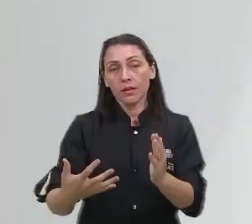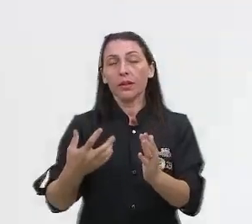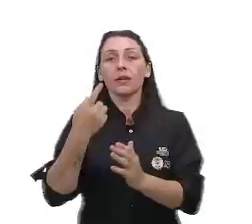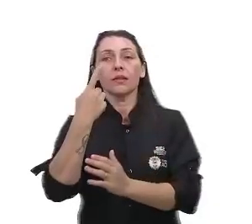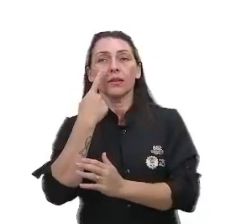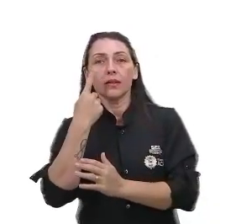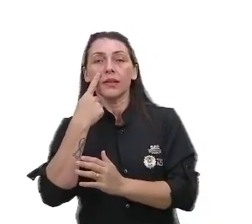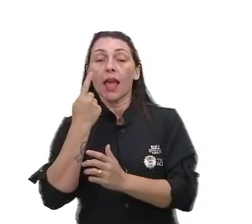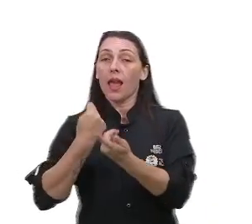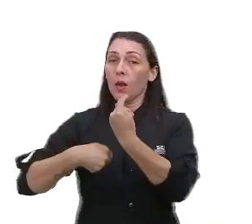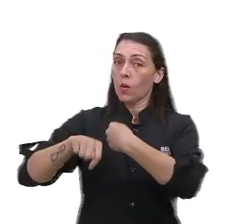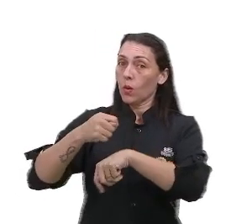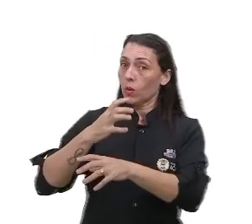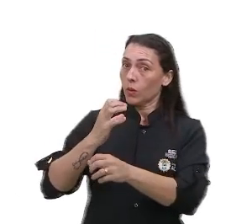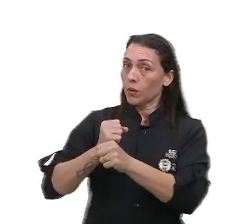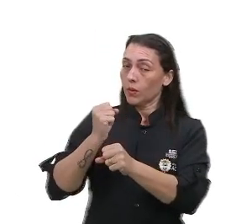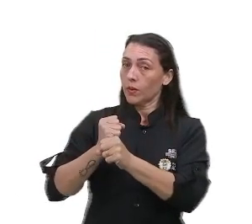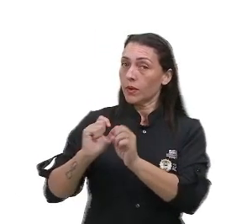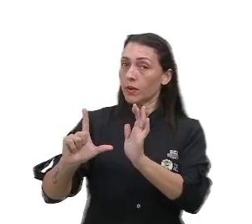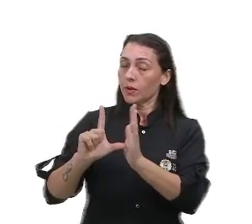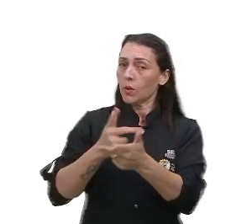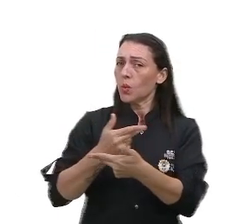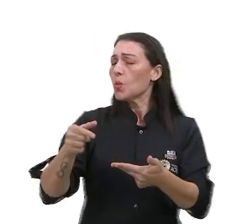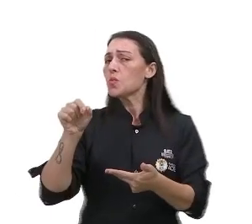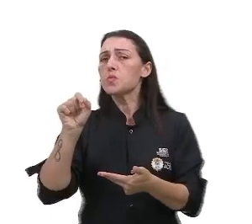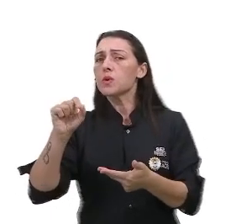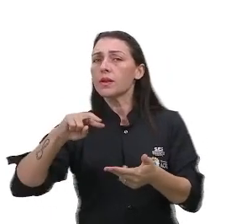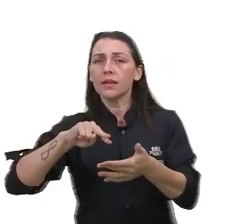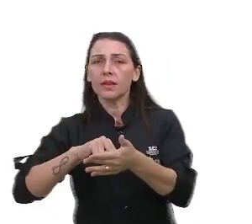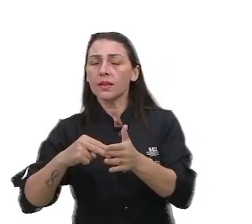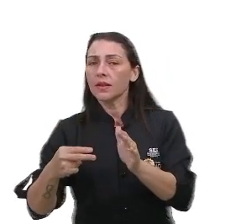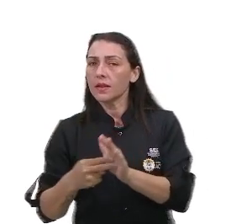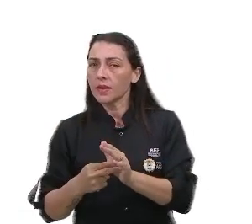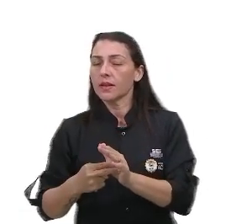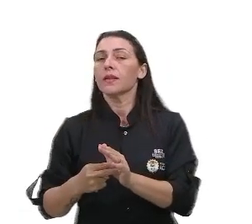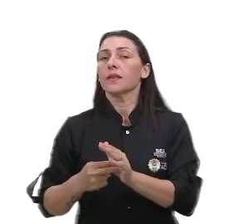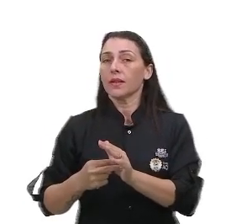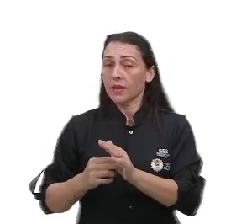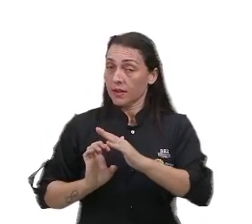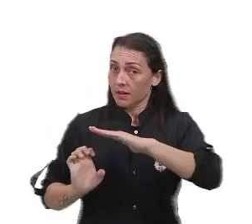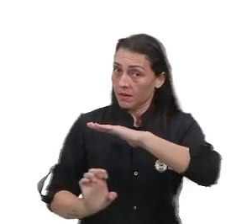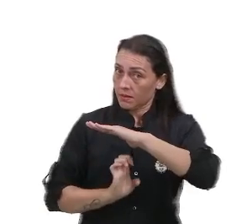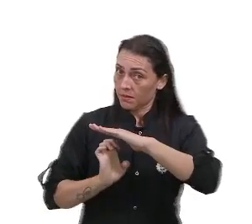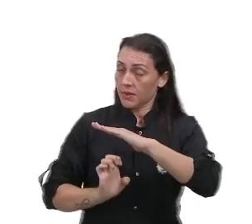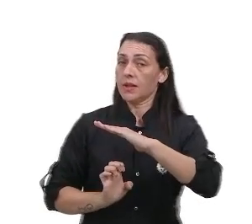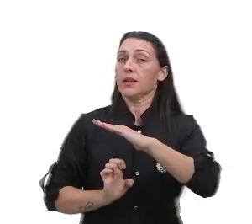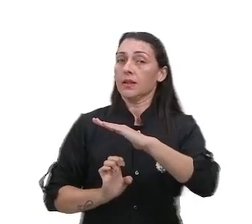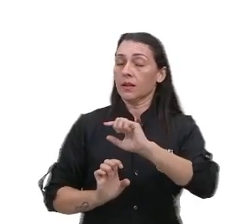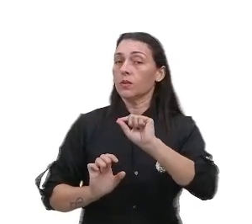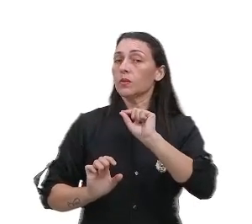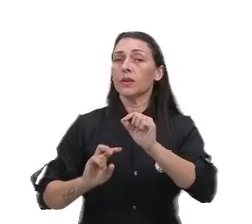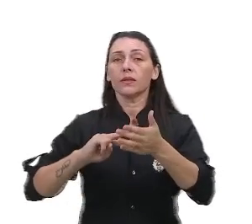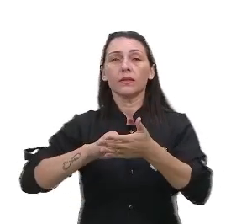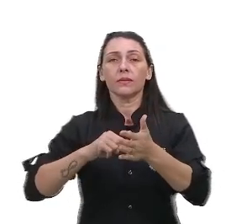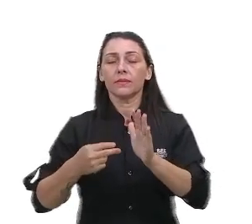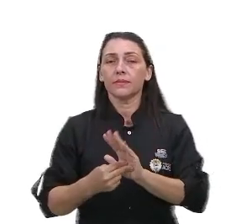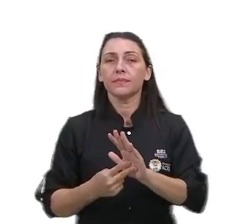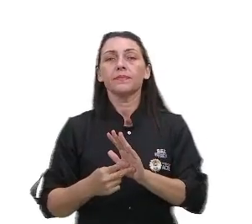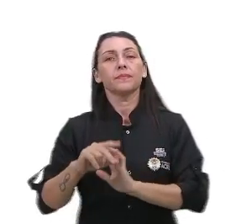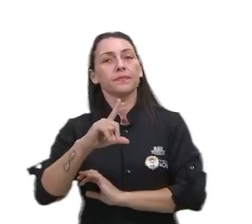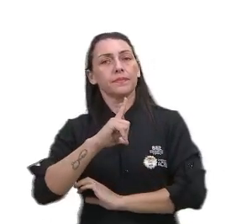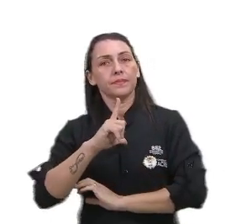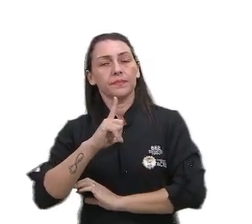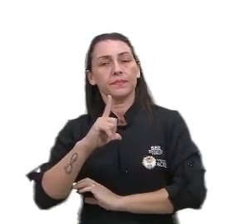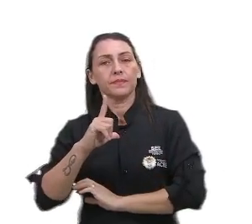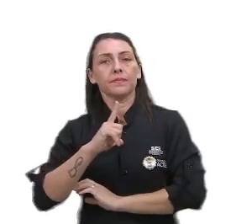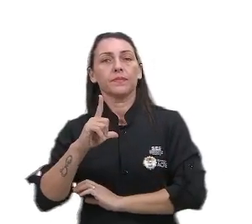ó, economia de mercado. O que é isso, professor? O mercado, em relação ao mercado, a gente tem